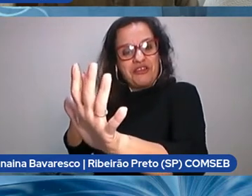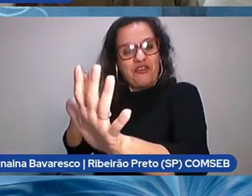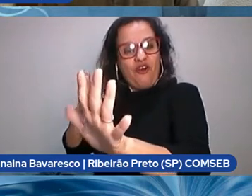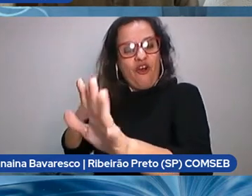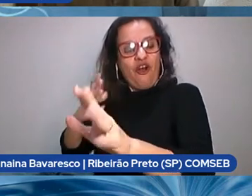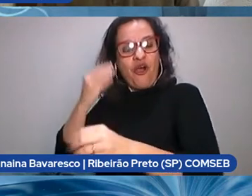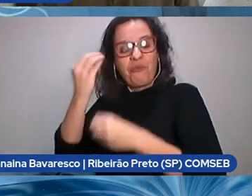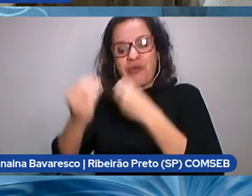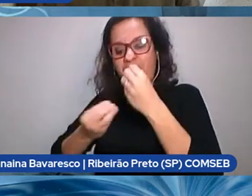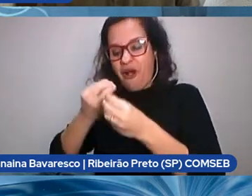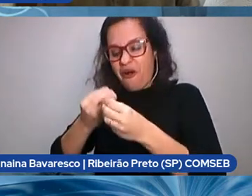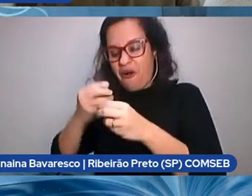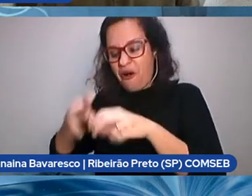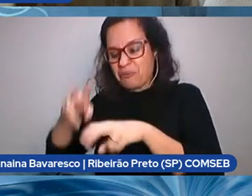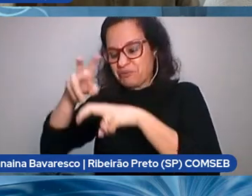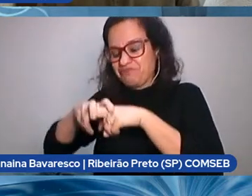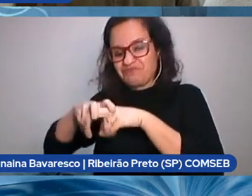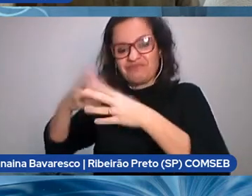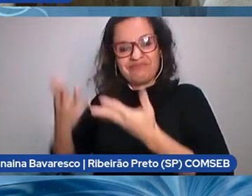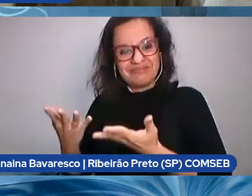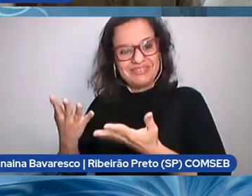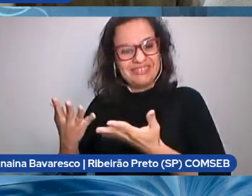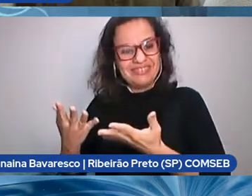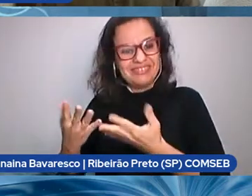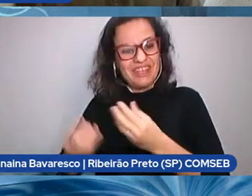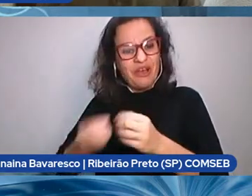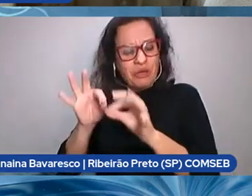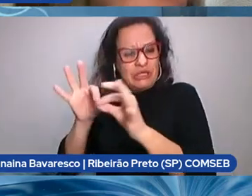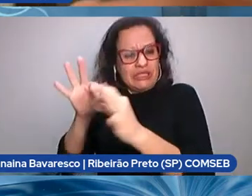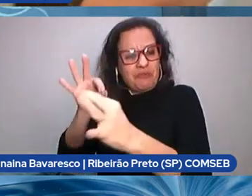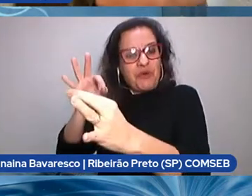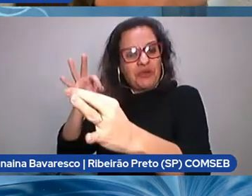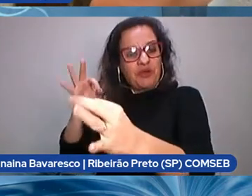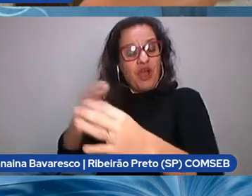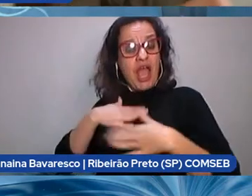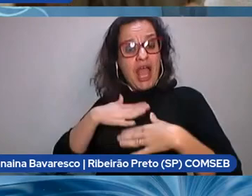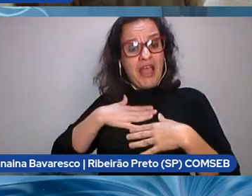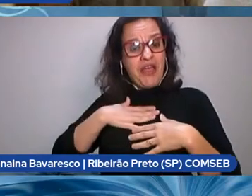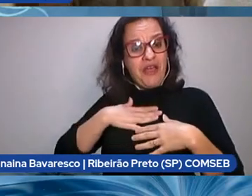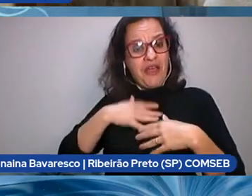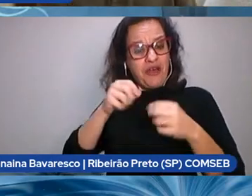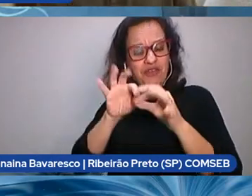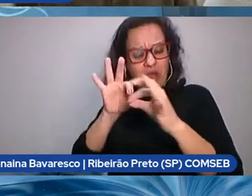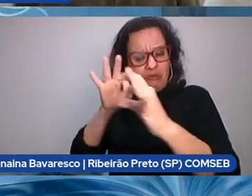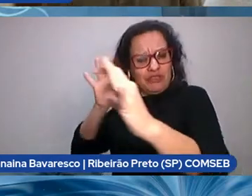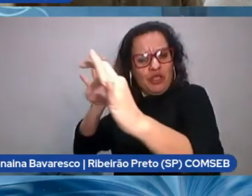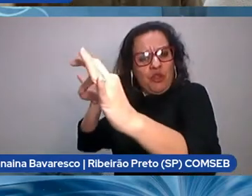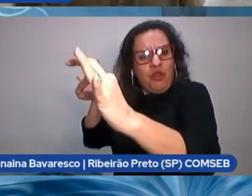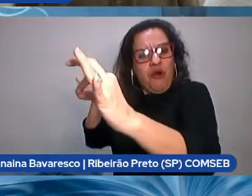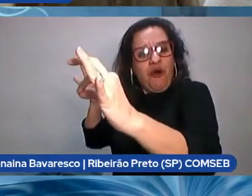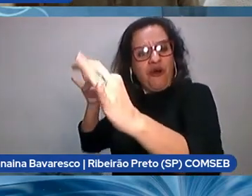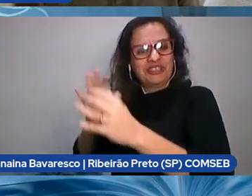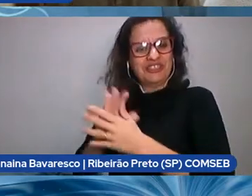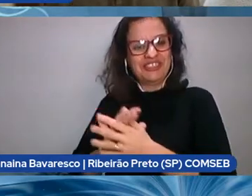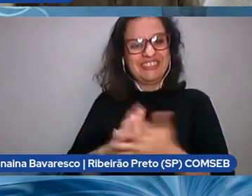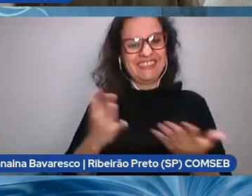né? Talvez muito longe. Eu ficaria muito longe.